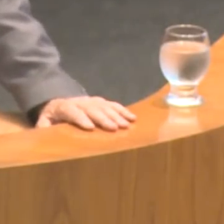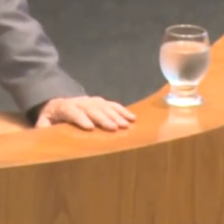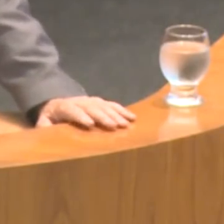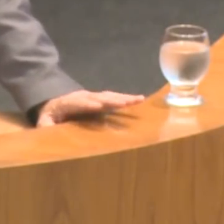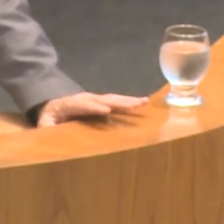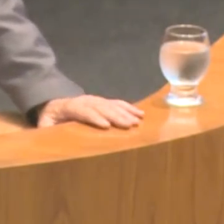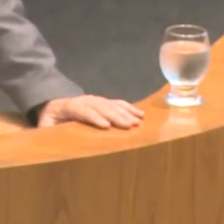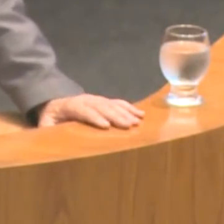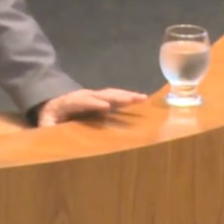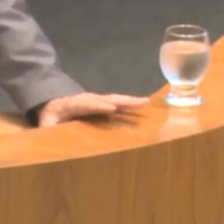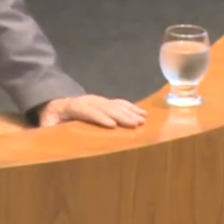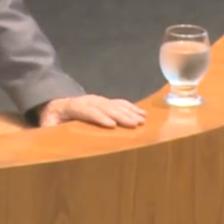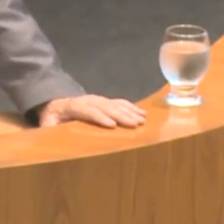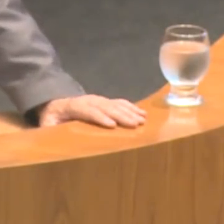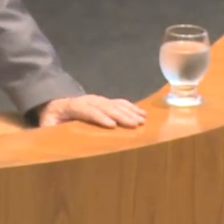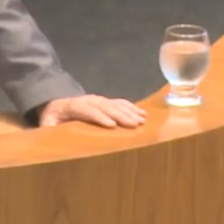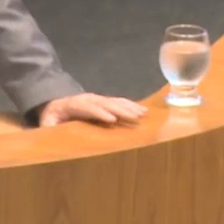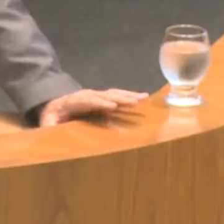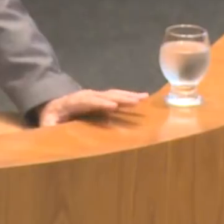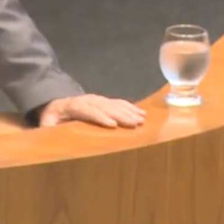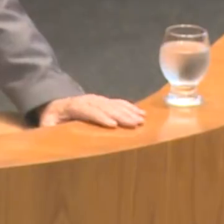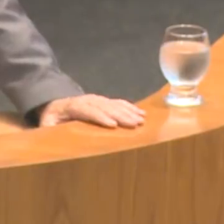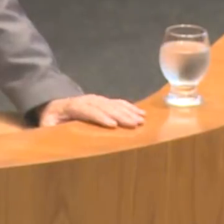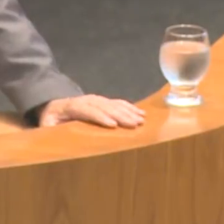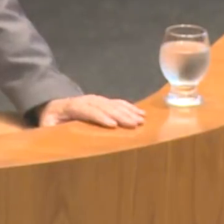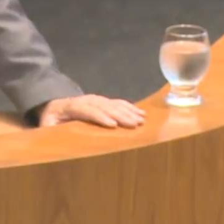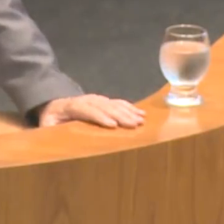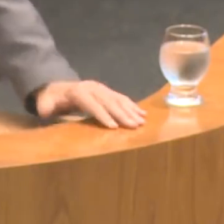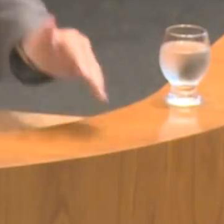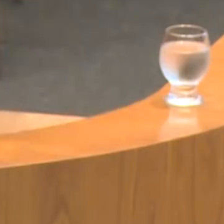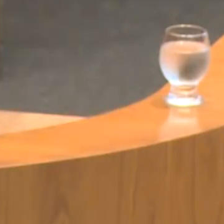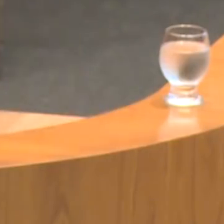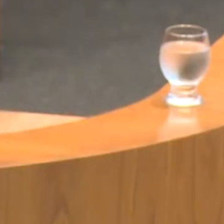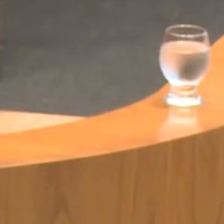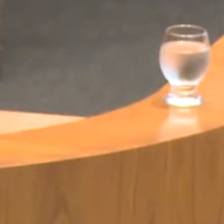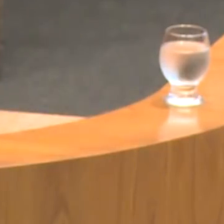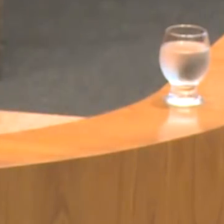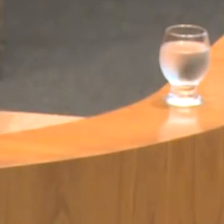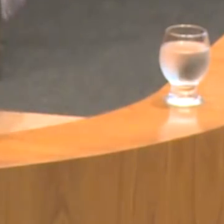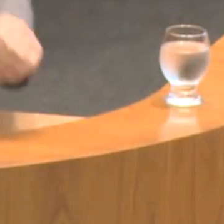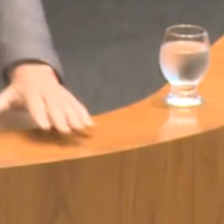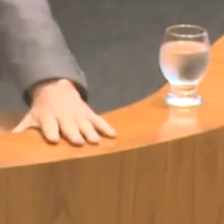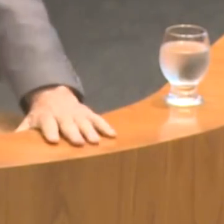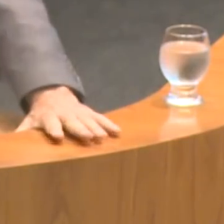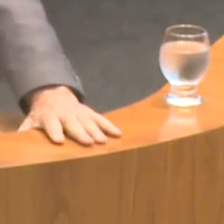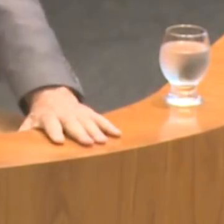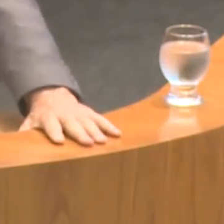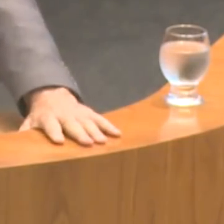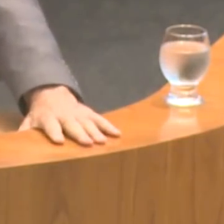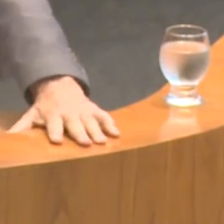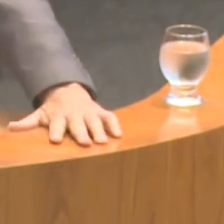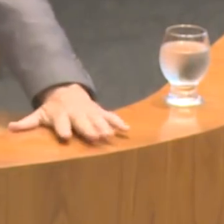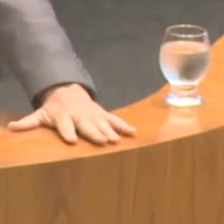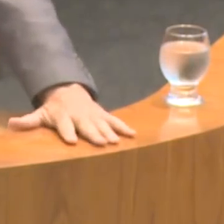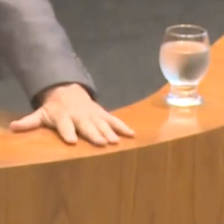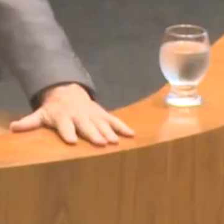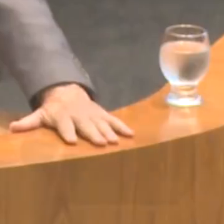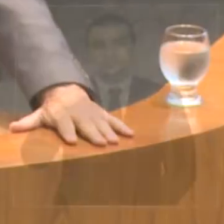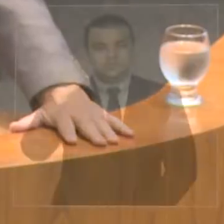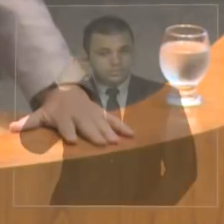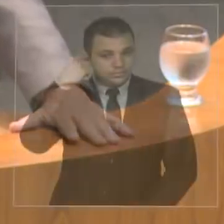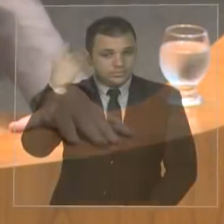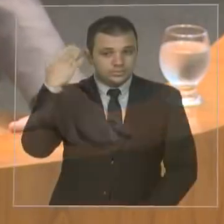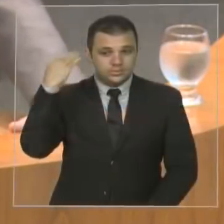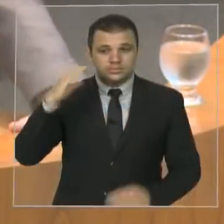o que é que mudou? Mudou só o secretário, continua a mesma coisa. Se as Forças Armadas não